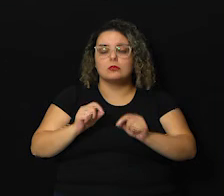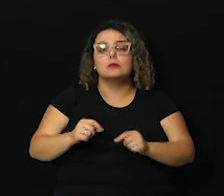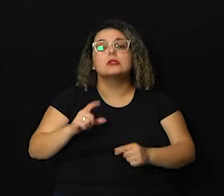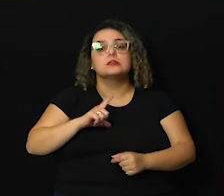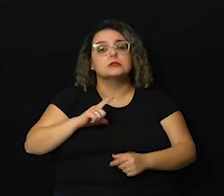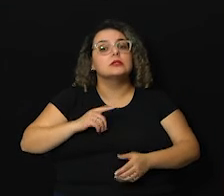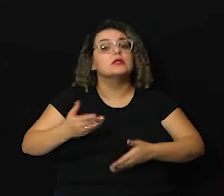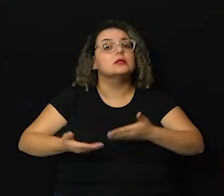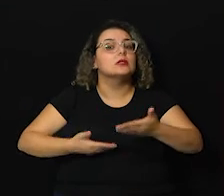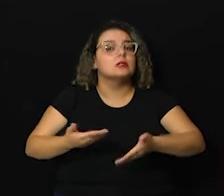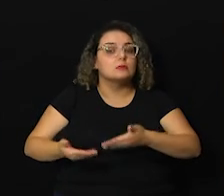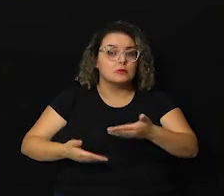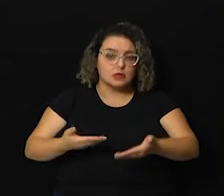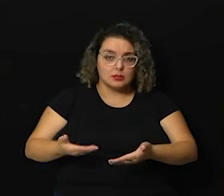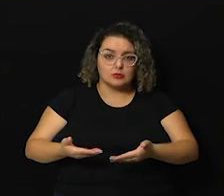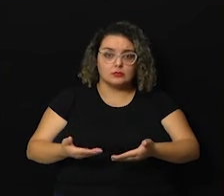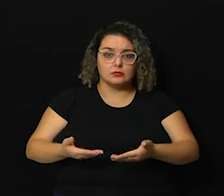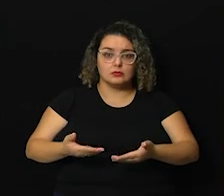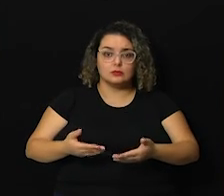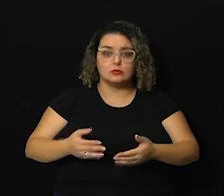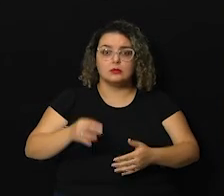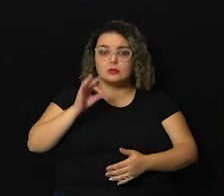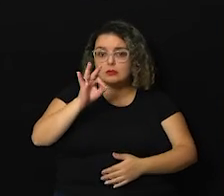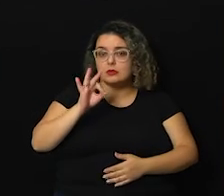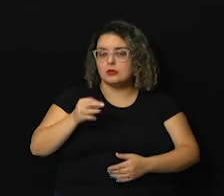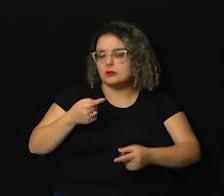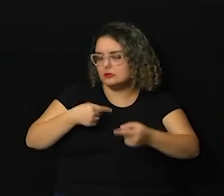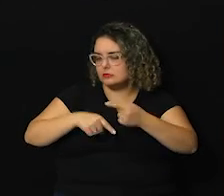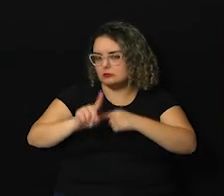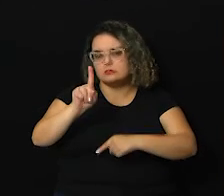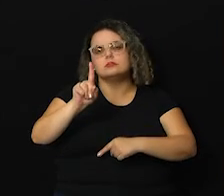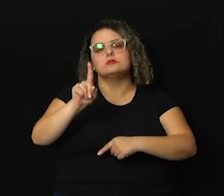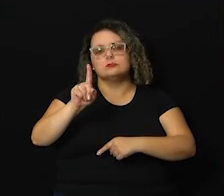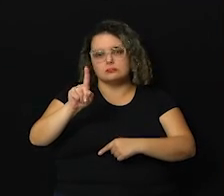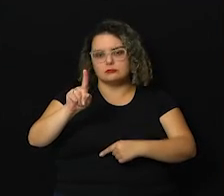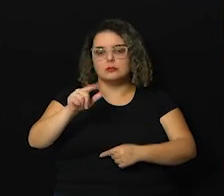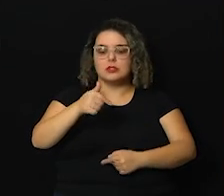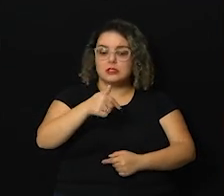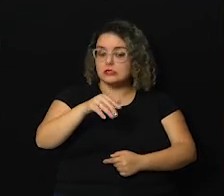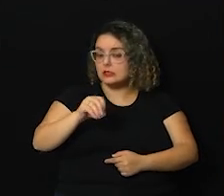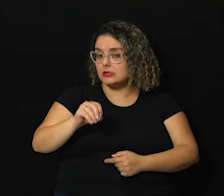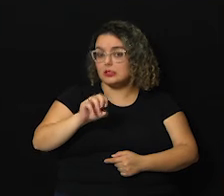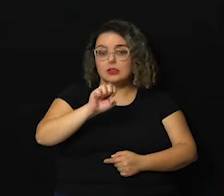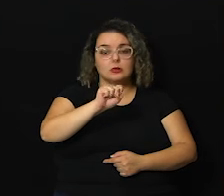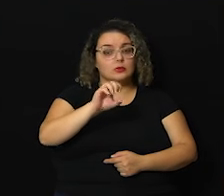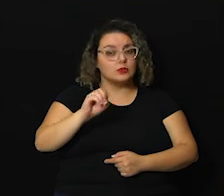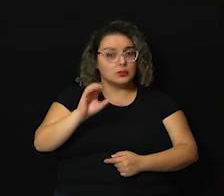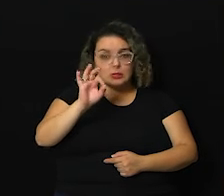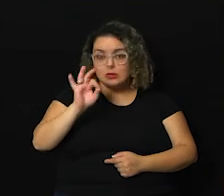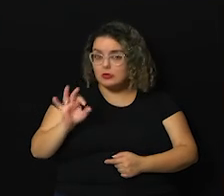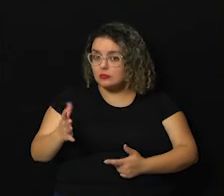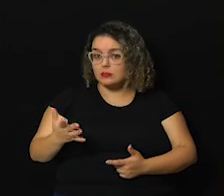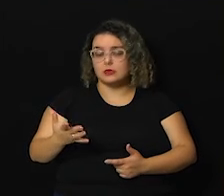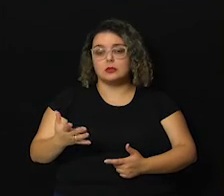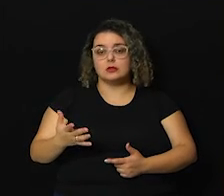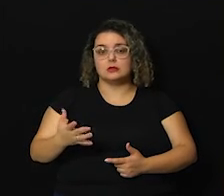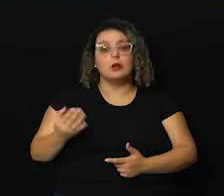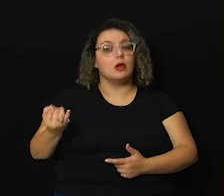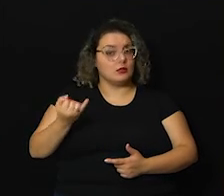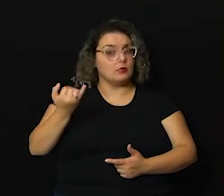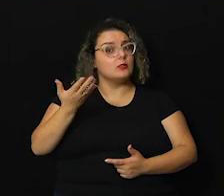existe tratamento para isso, e com o tratamento as taxas de sucesso beiram 70% a 80%, não é uma coisa